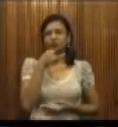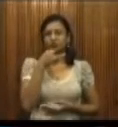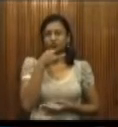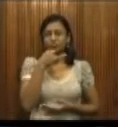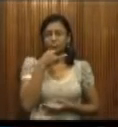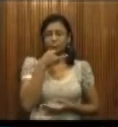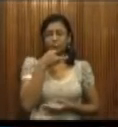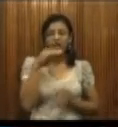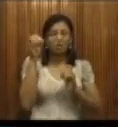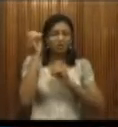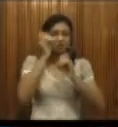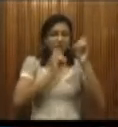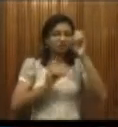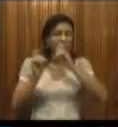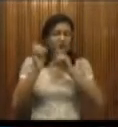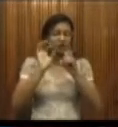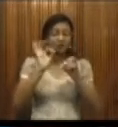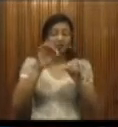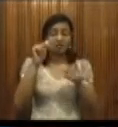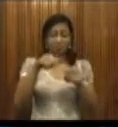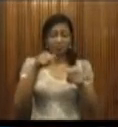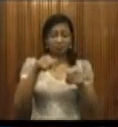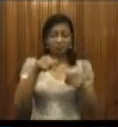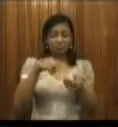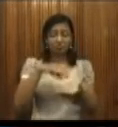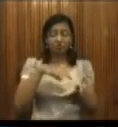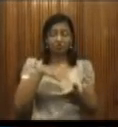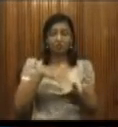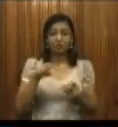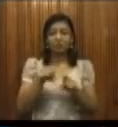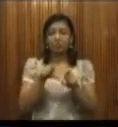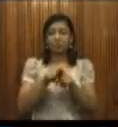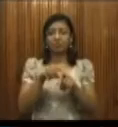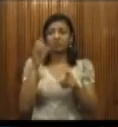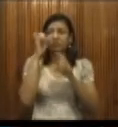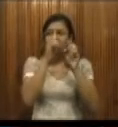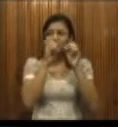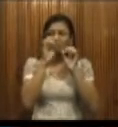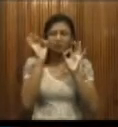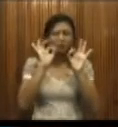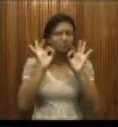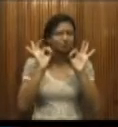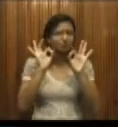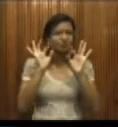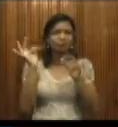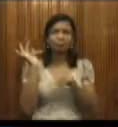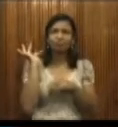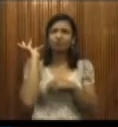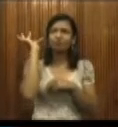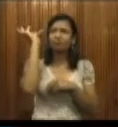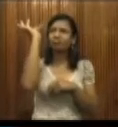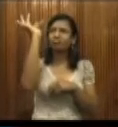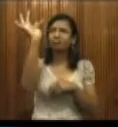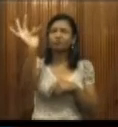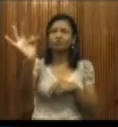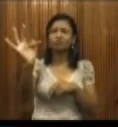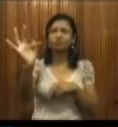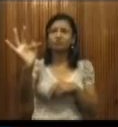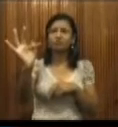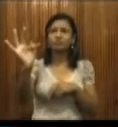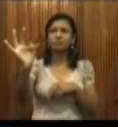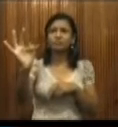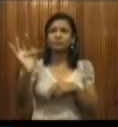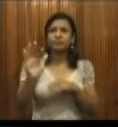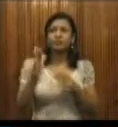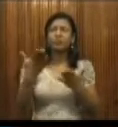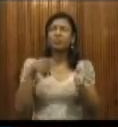não se preocupam com a eternidade. Ou ainda que tenham muito nessa vida, não se preocupam com a eternidade.